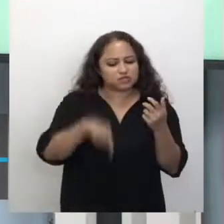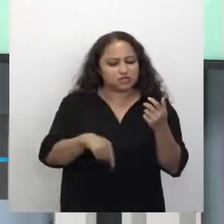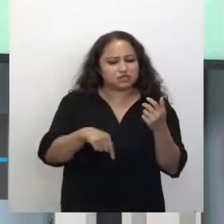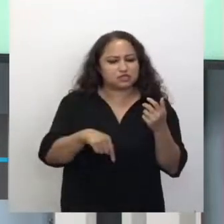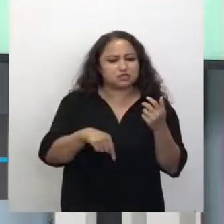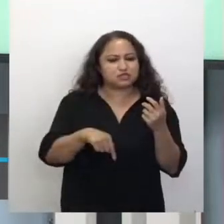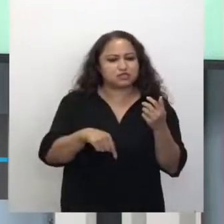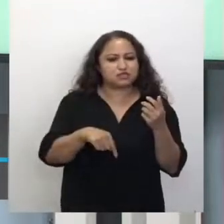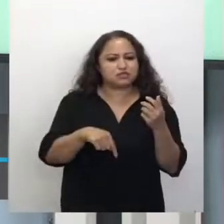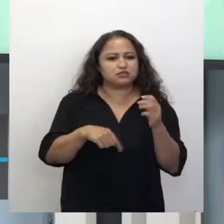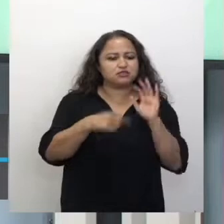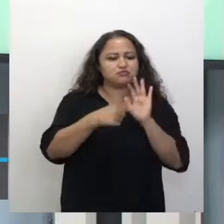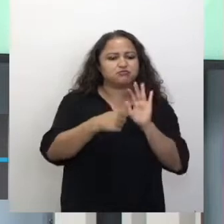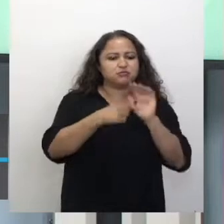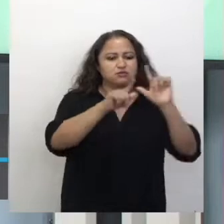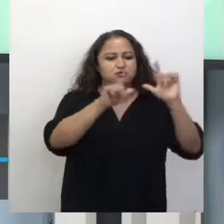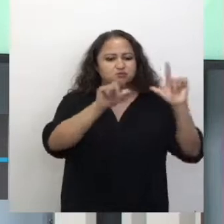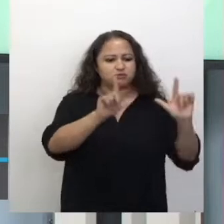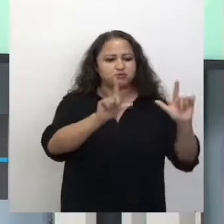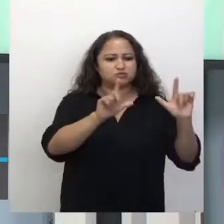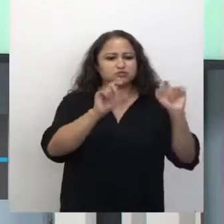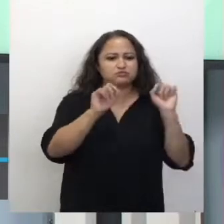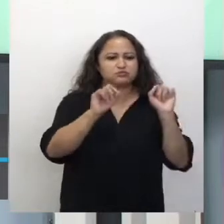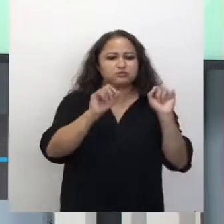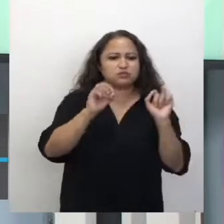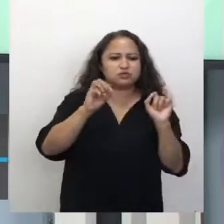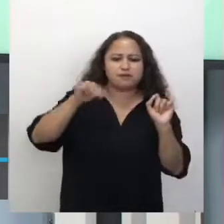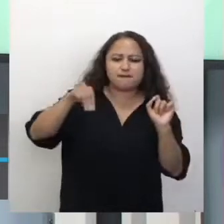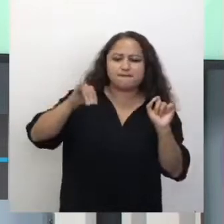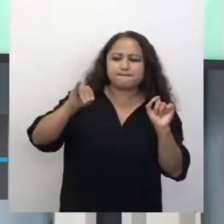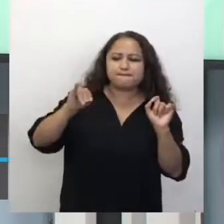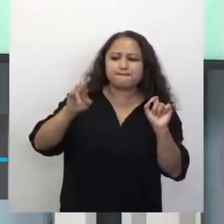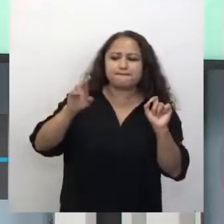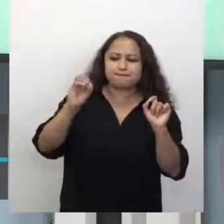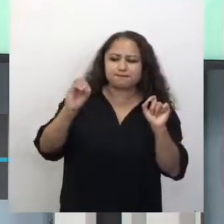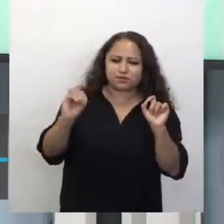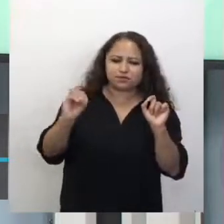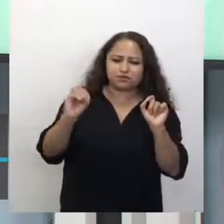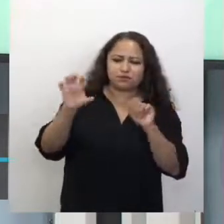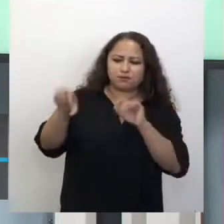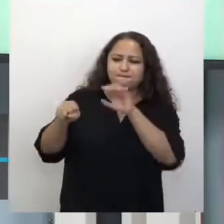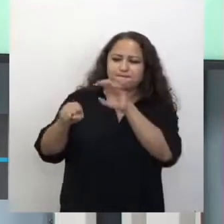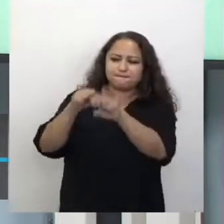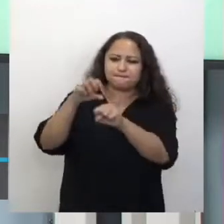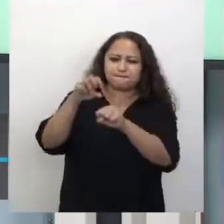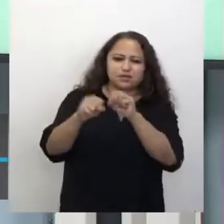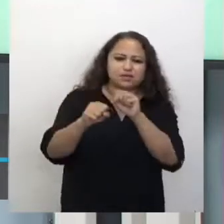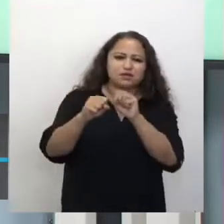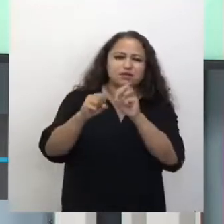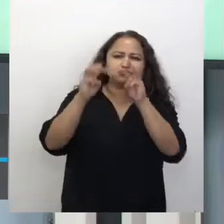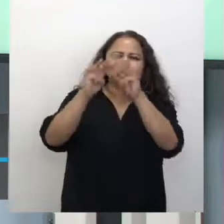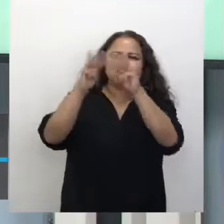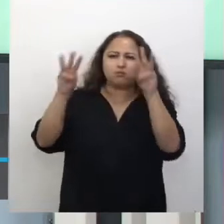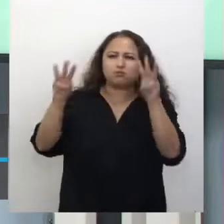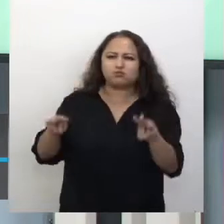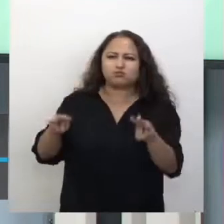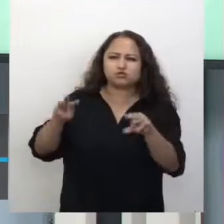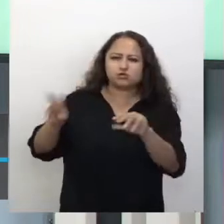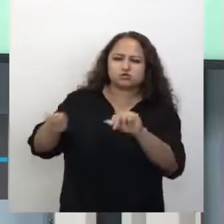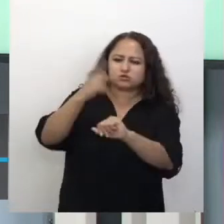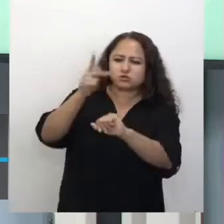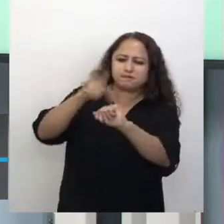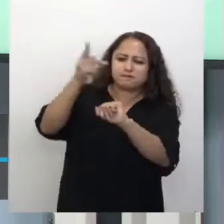sobre Miró, por exemplo. Eu vou ter que buscar obras do Miró espalhadas em museus do mundo todo. E cada museu, eles tanto